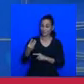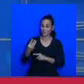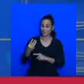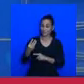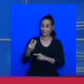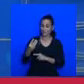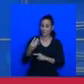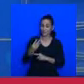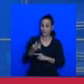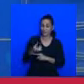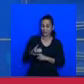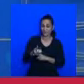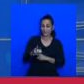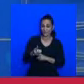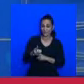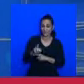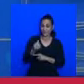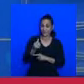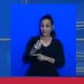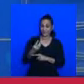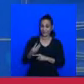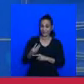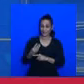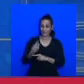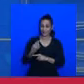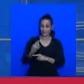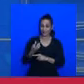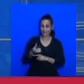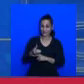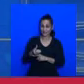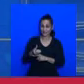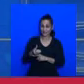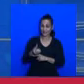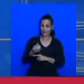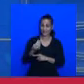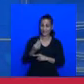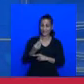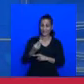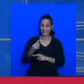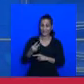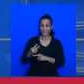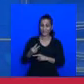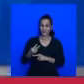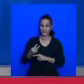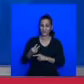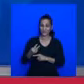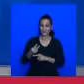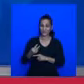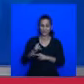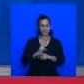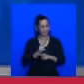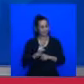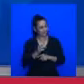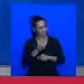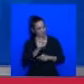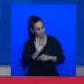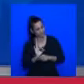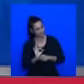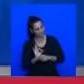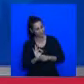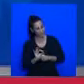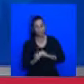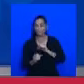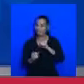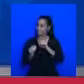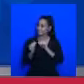23, 46, 13, 26 e 32. Auditoras,